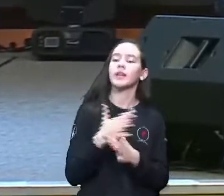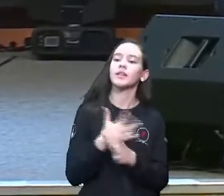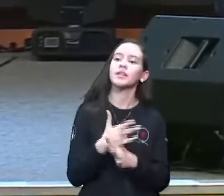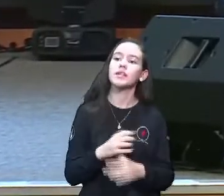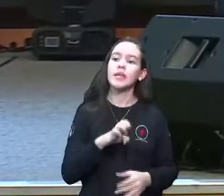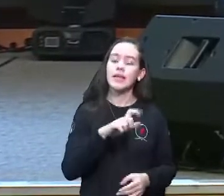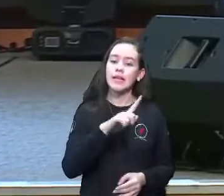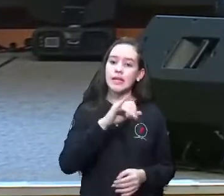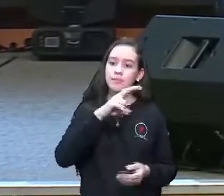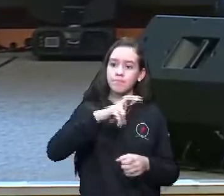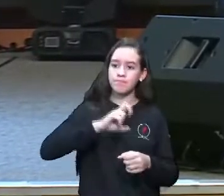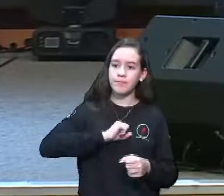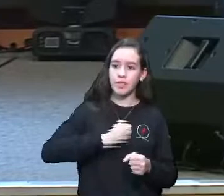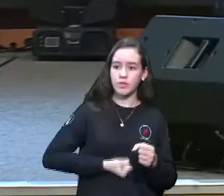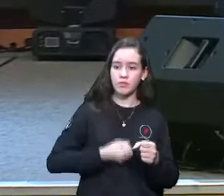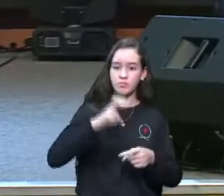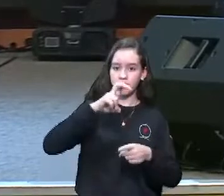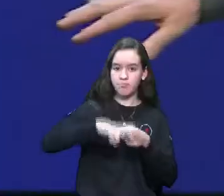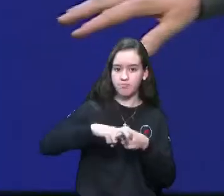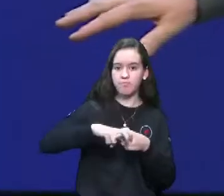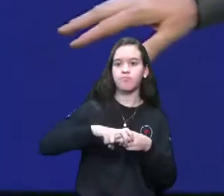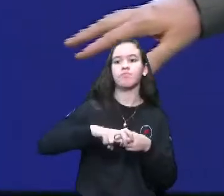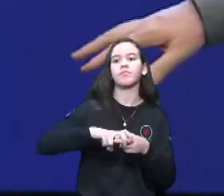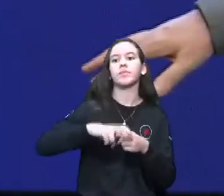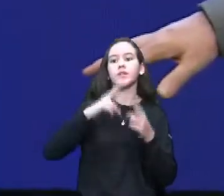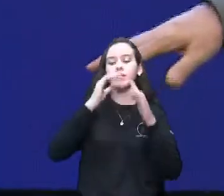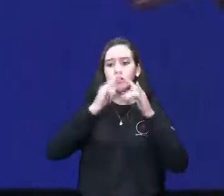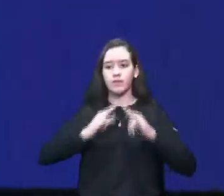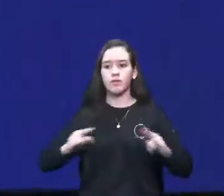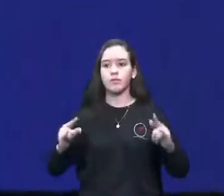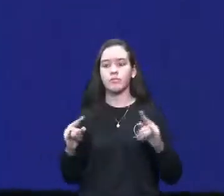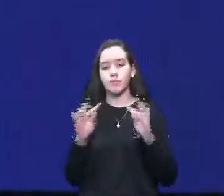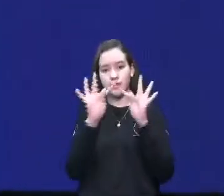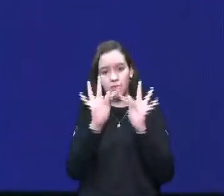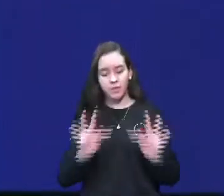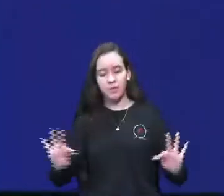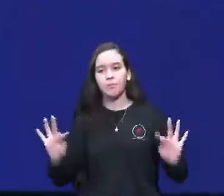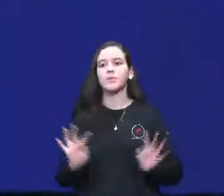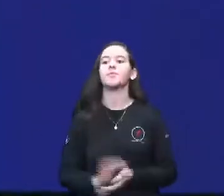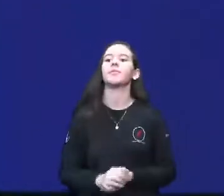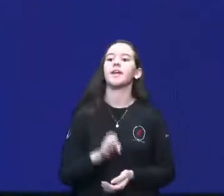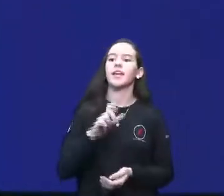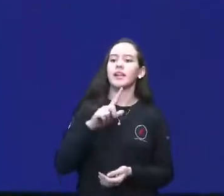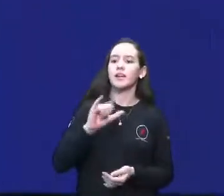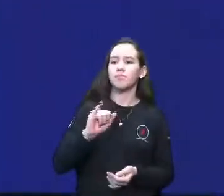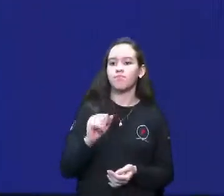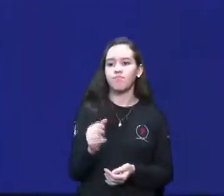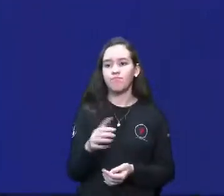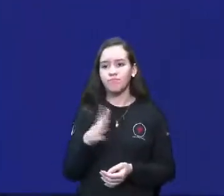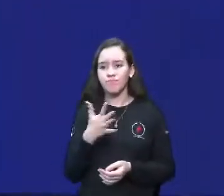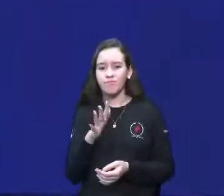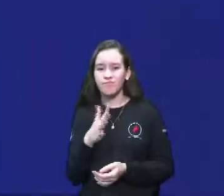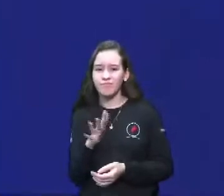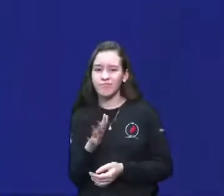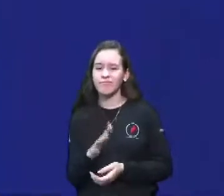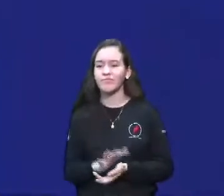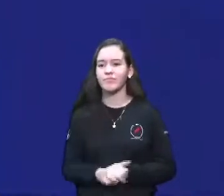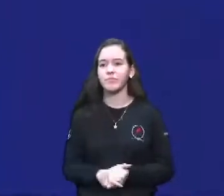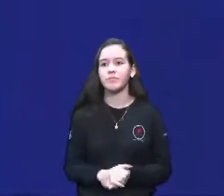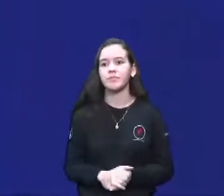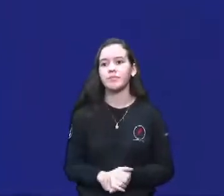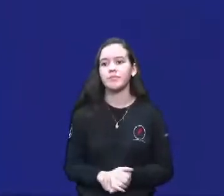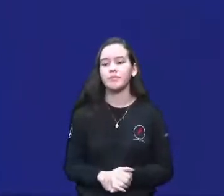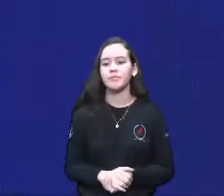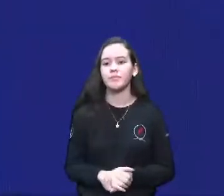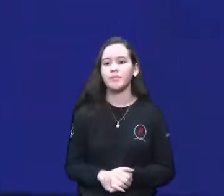sacerdote, assentado numa cadeira junto a um pilar do templo do Senhor. Lembra? Eli até já estava meia boca, nem era muito assim mais.